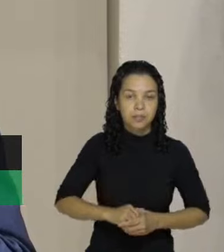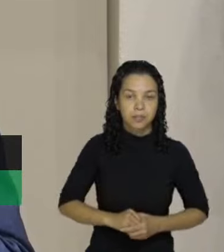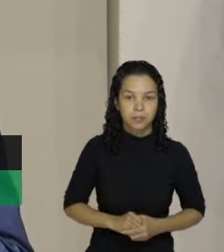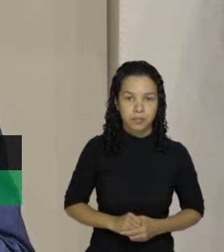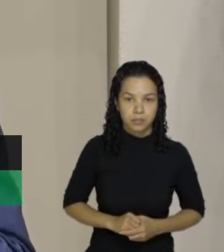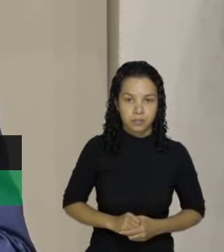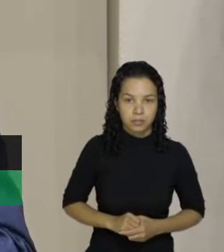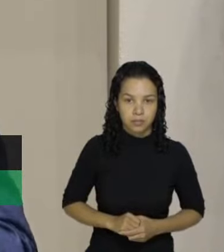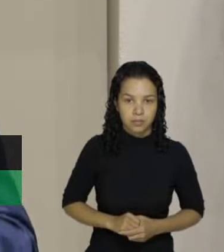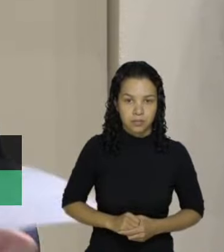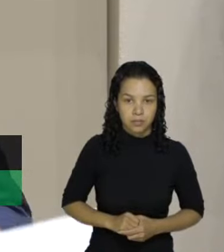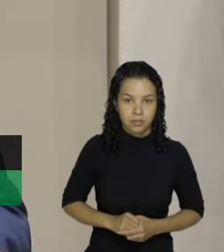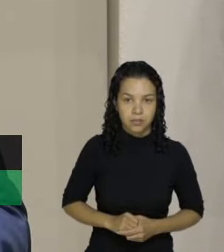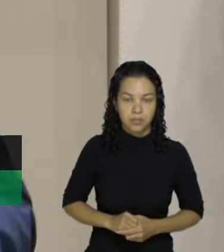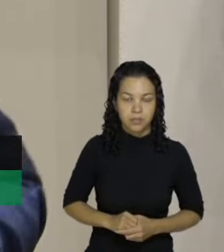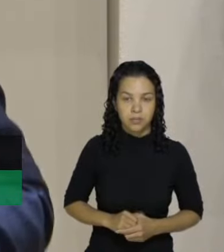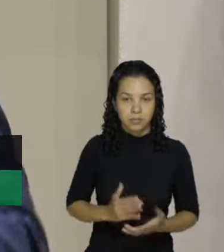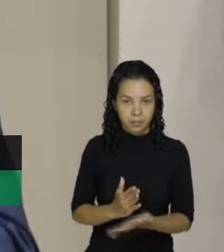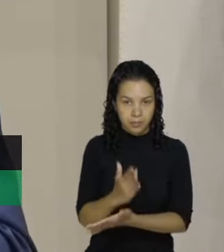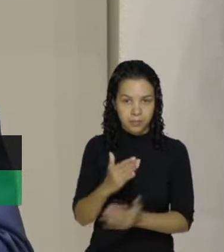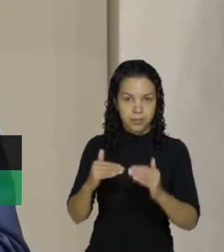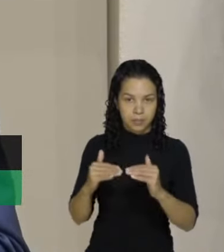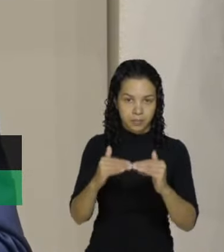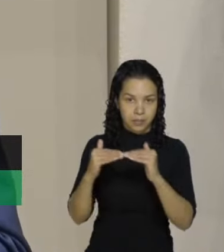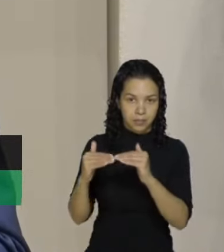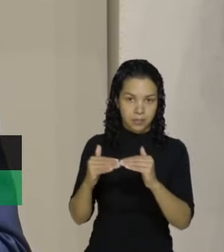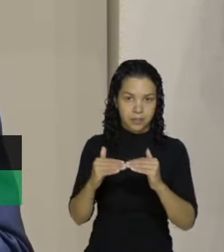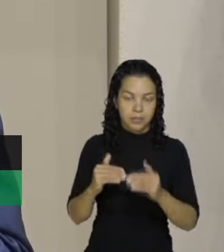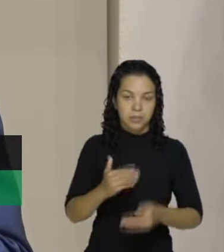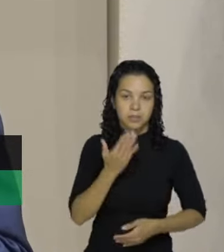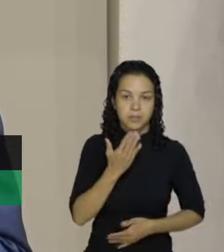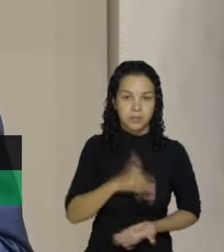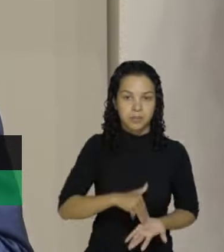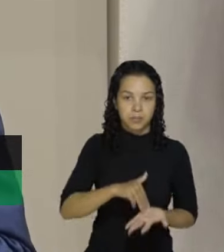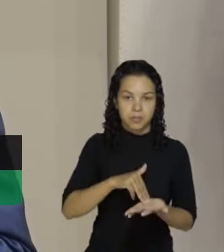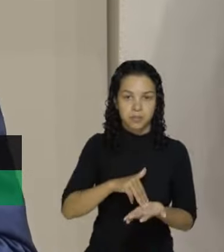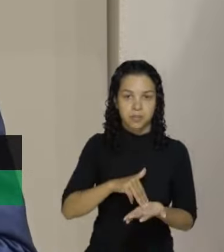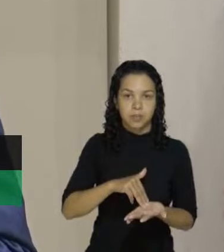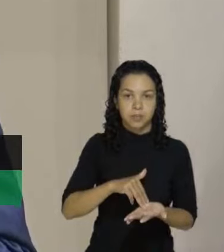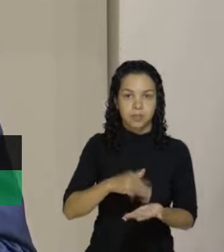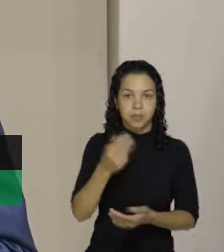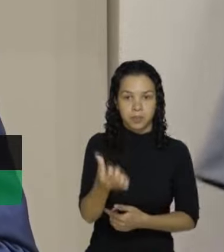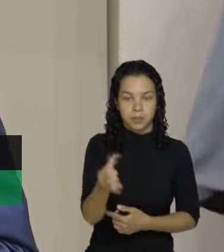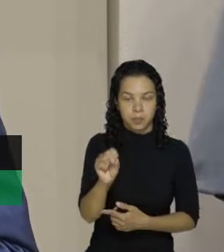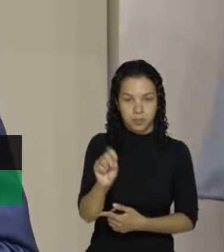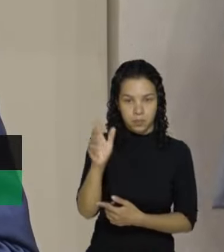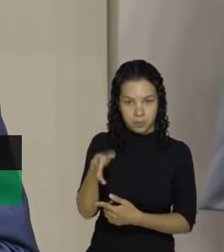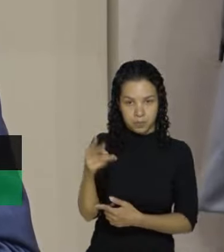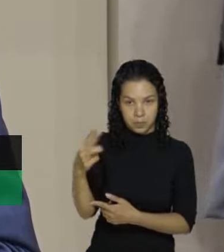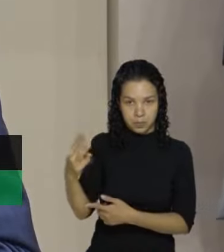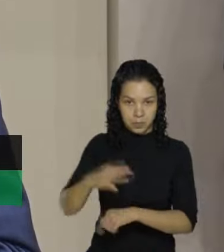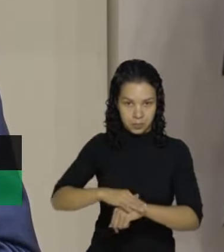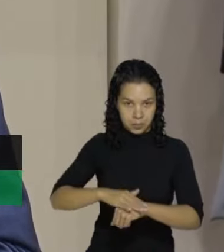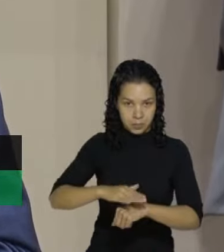aprovam permaneçam como se encontram. Aprovado por unanimidade. Moção 68/2023, autoria deputado Oscar